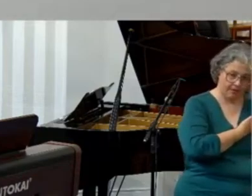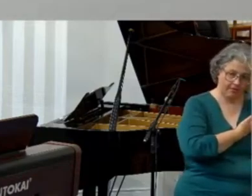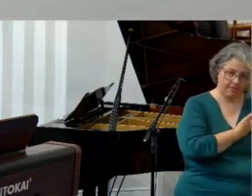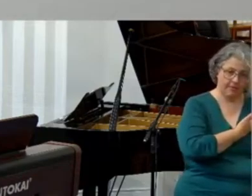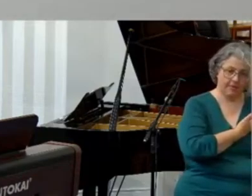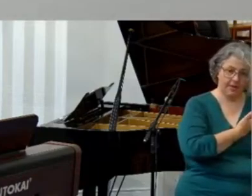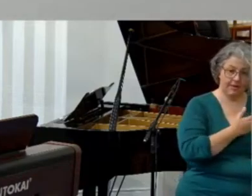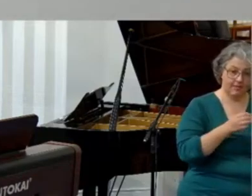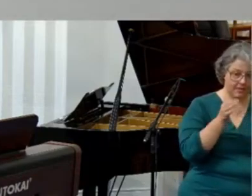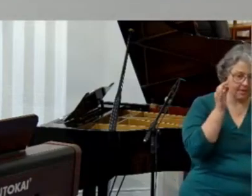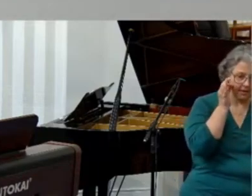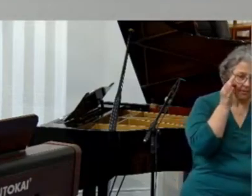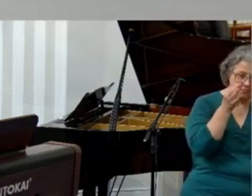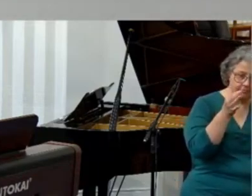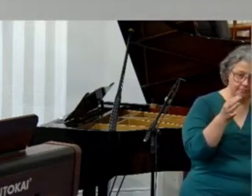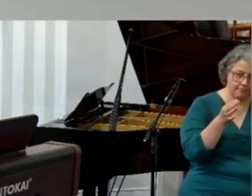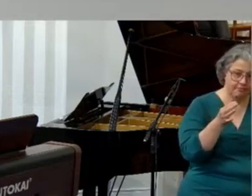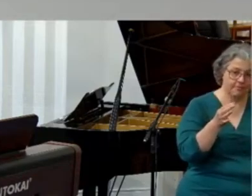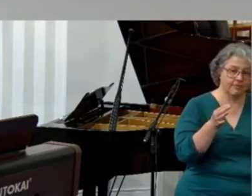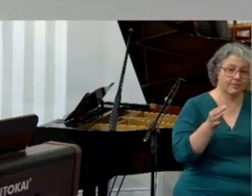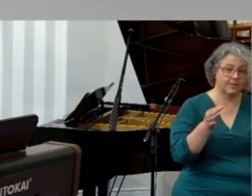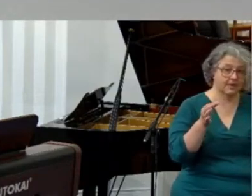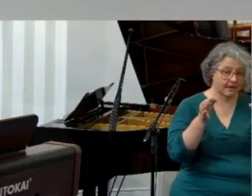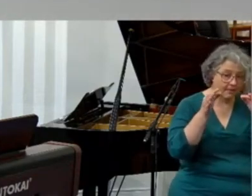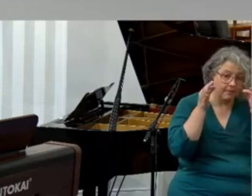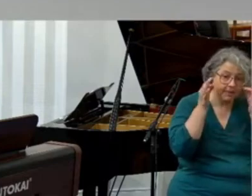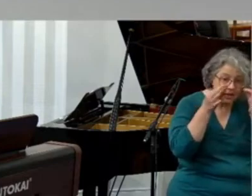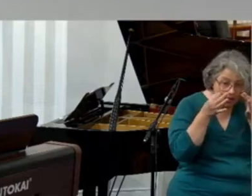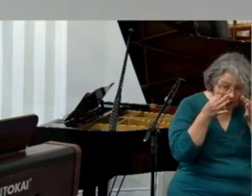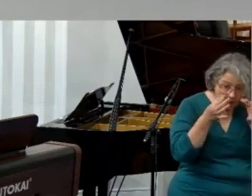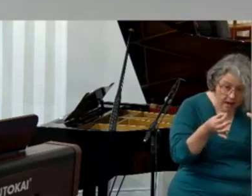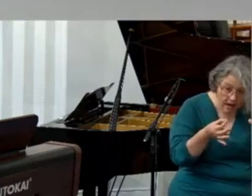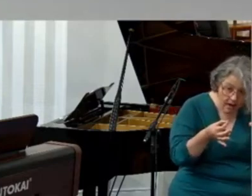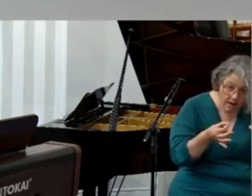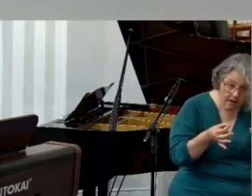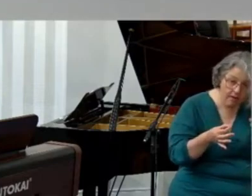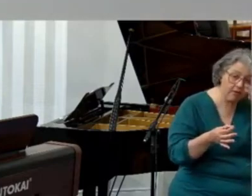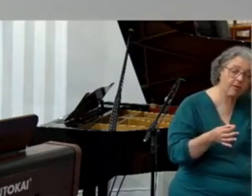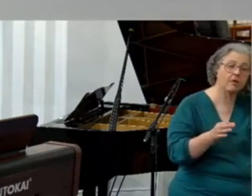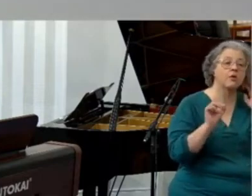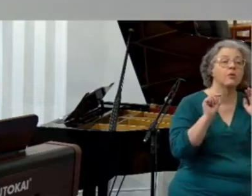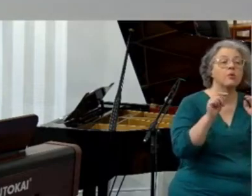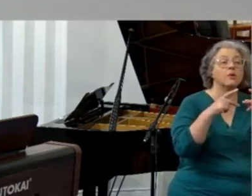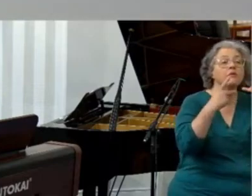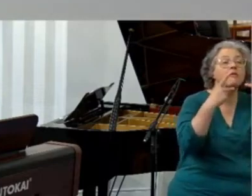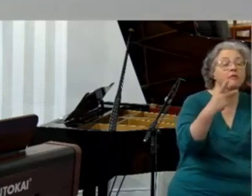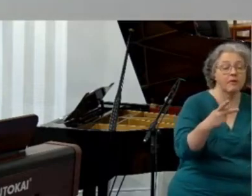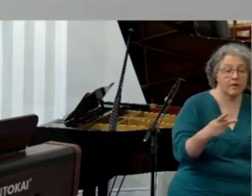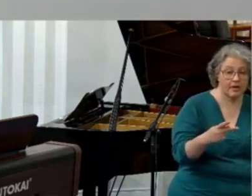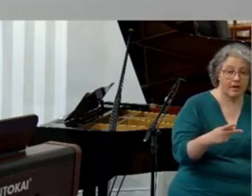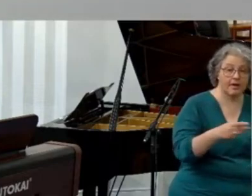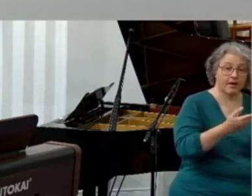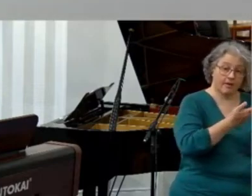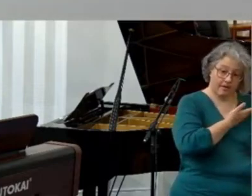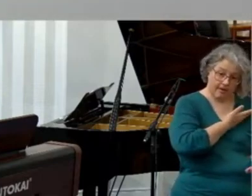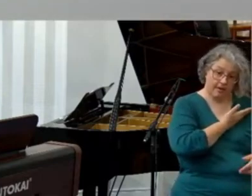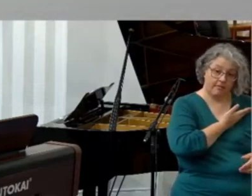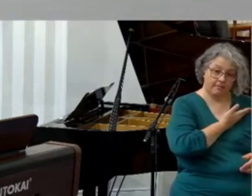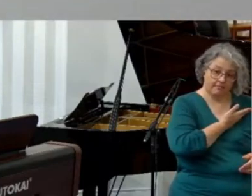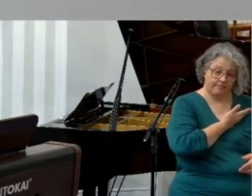olhos bem abertos e os ouvidos bem atentos para ouvir o que é que você vai falar de Jesus para